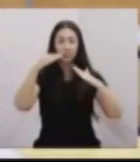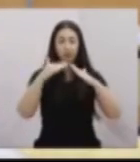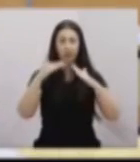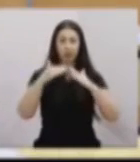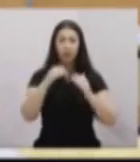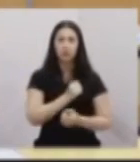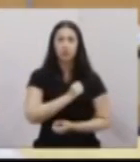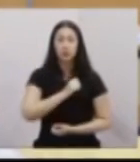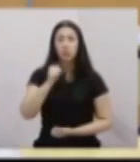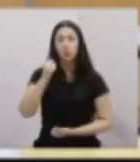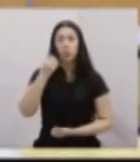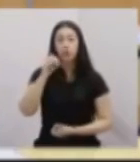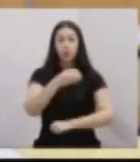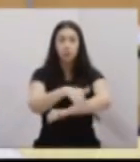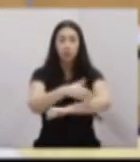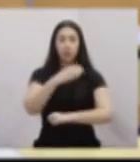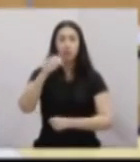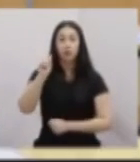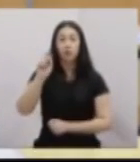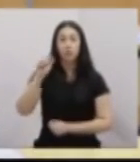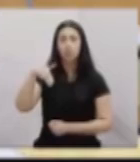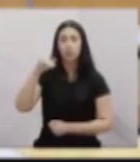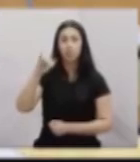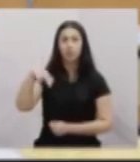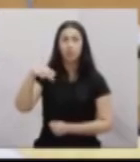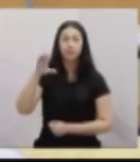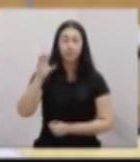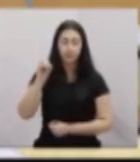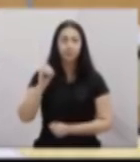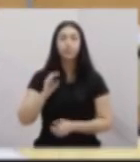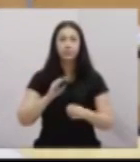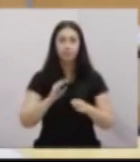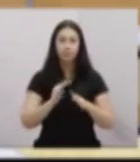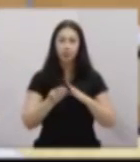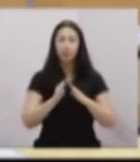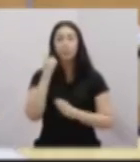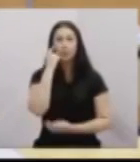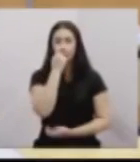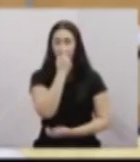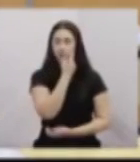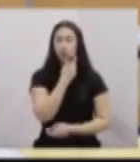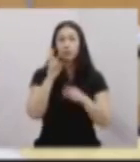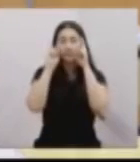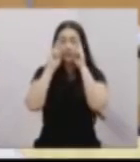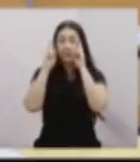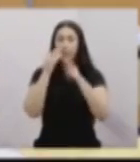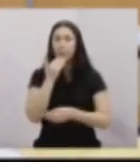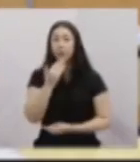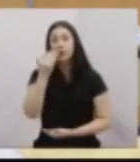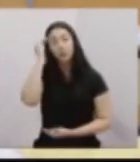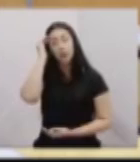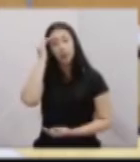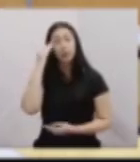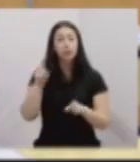número 80, na rua Carmino Soléu, no Parque Meia Lua. Assim sendo, muito respeitosamente recorremos à compreensão e